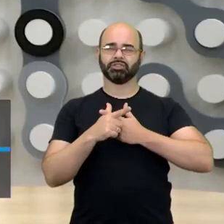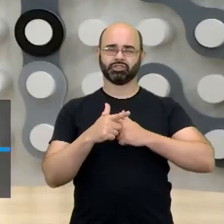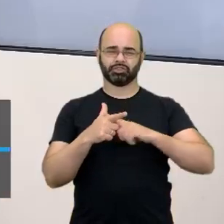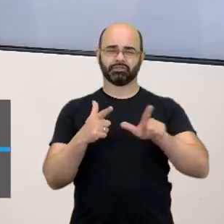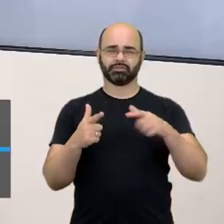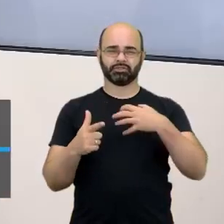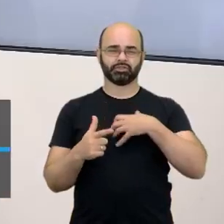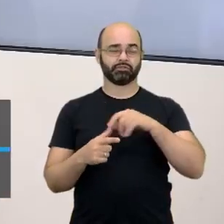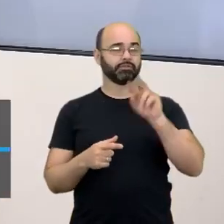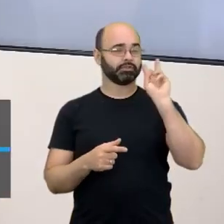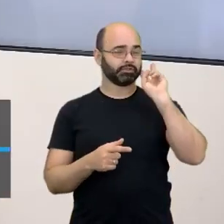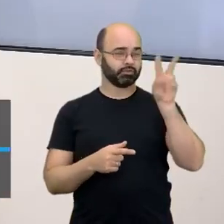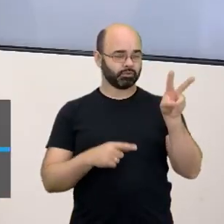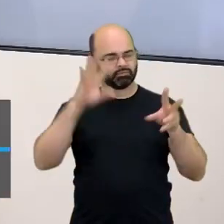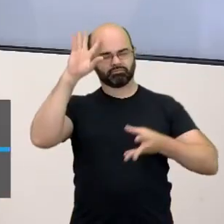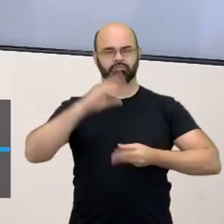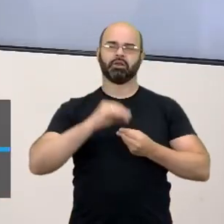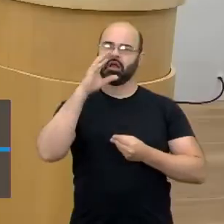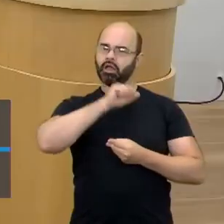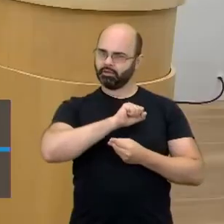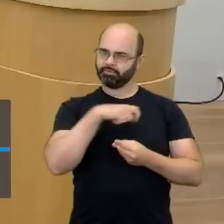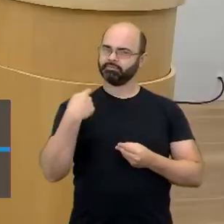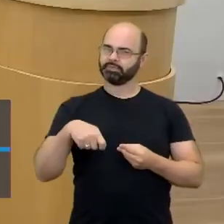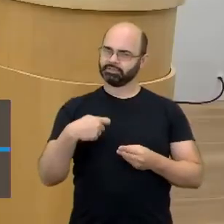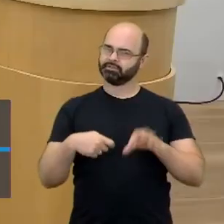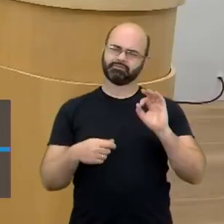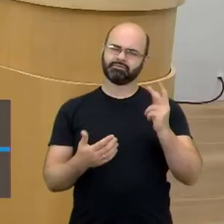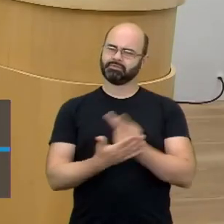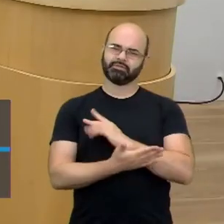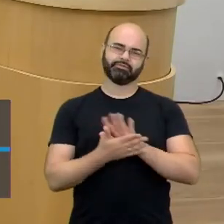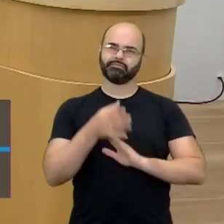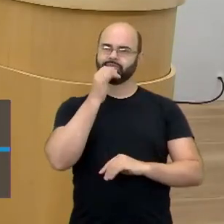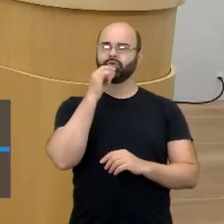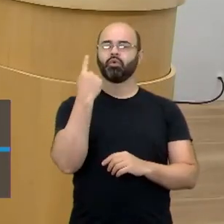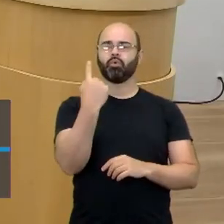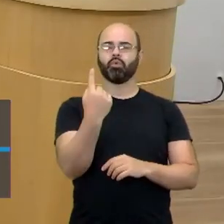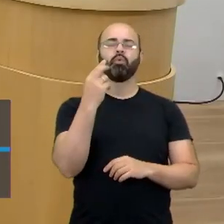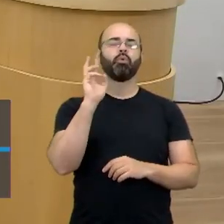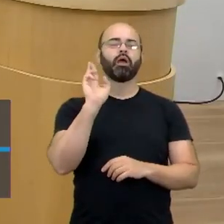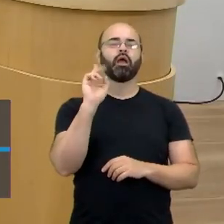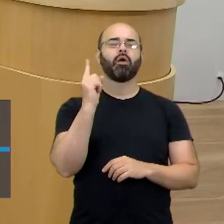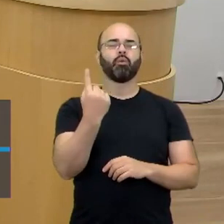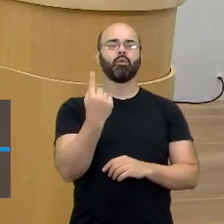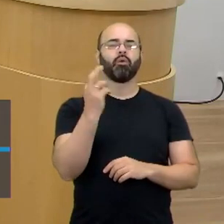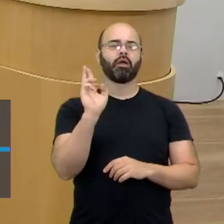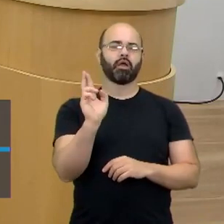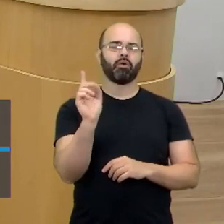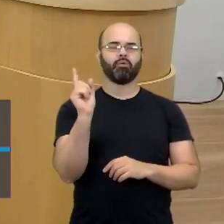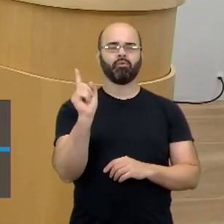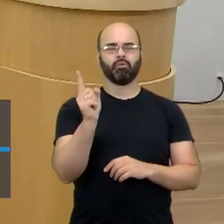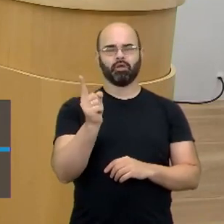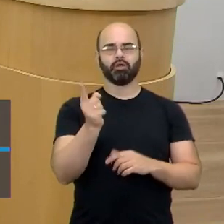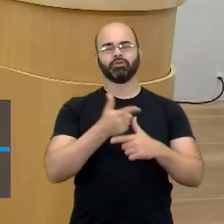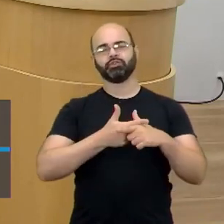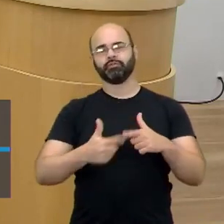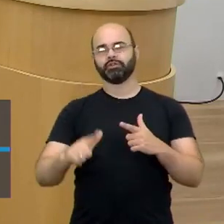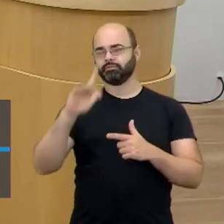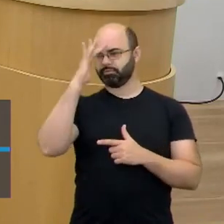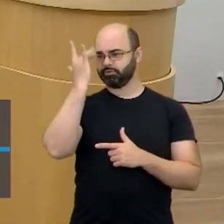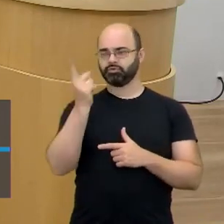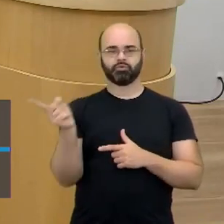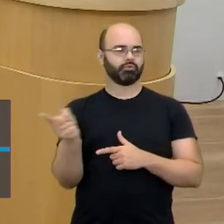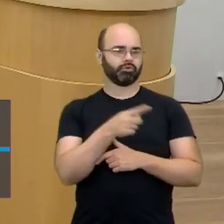resultado, né, Tony? Não tem como uma errar, né? Isso é uma distinção. coisa fácil, né? É R$1 dividido por duas Poxa. pessoas dá 50 centavos. São tão né? comuns, são